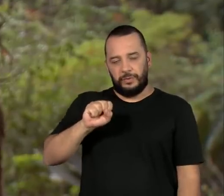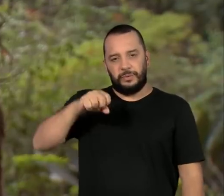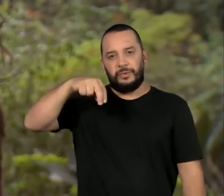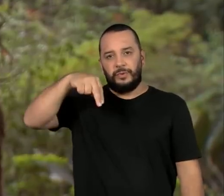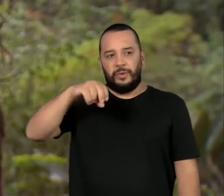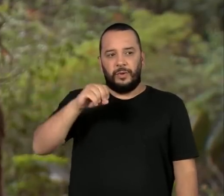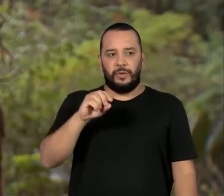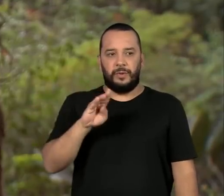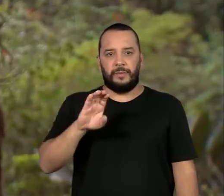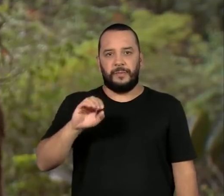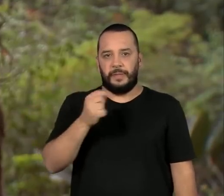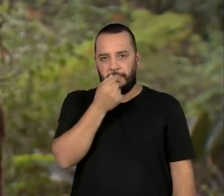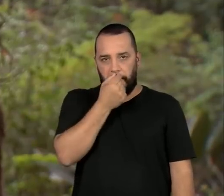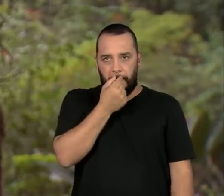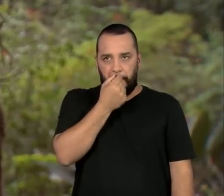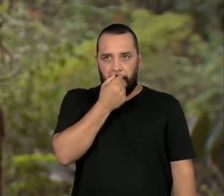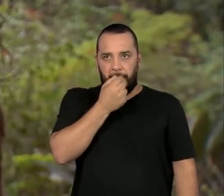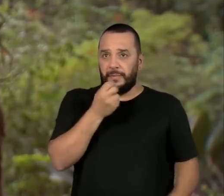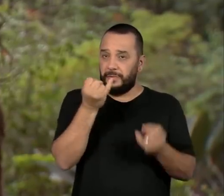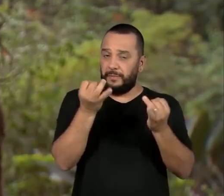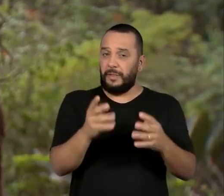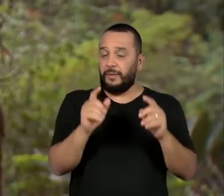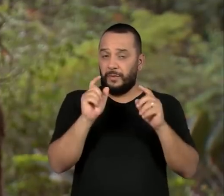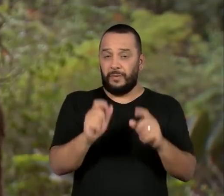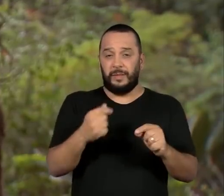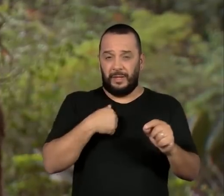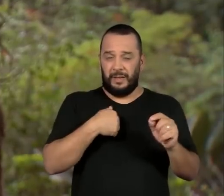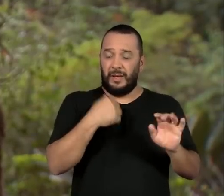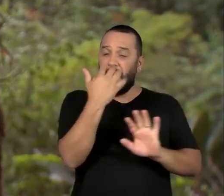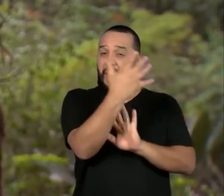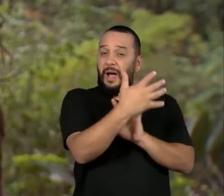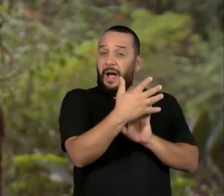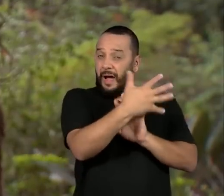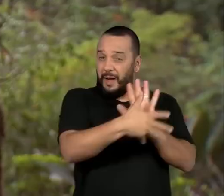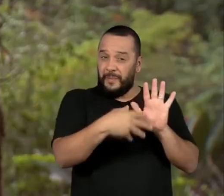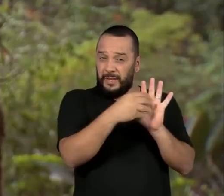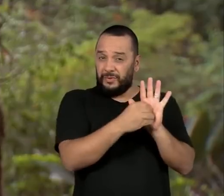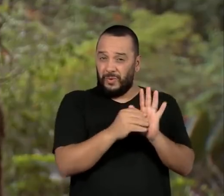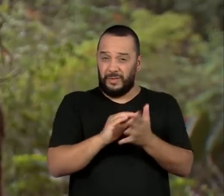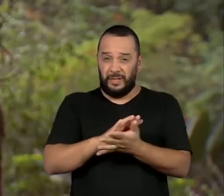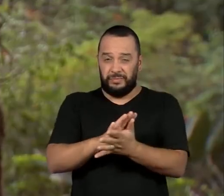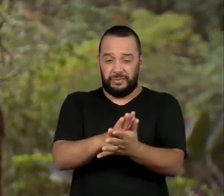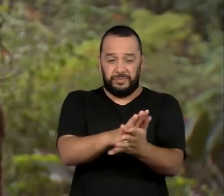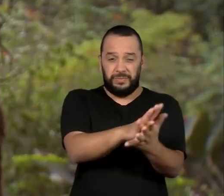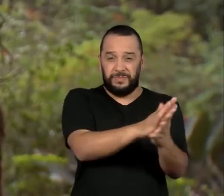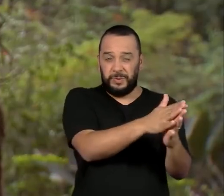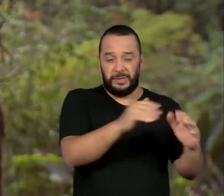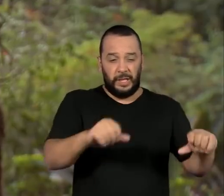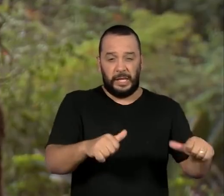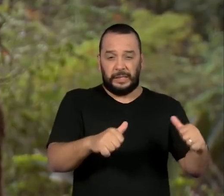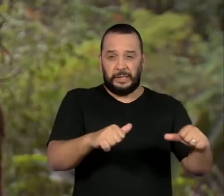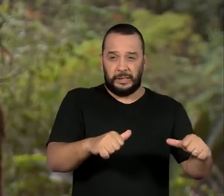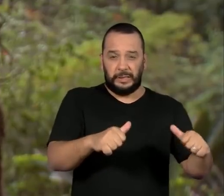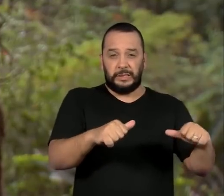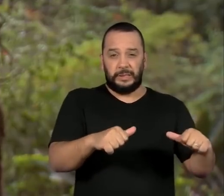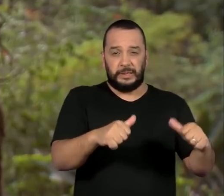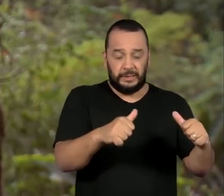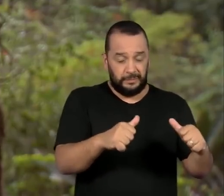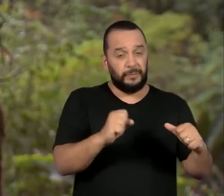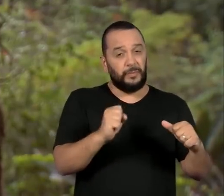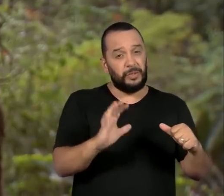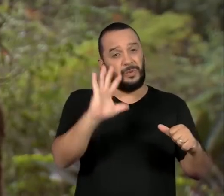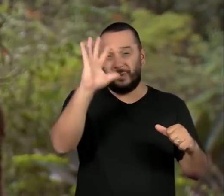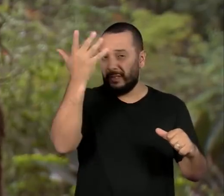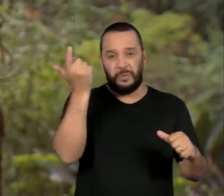não retorno da Amazônia está mais próximo do que se imaginava. A floresta está perdendo a capacidade natural de